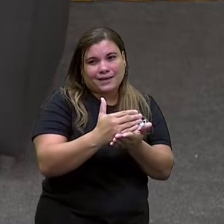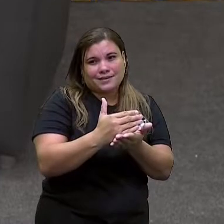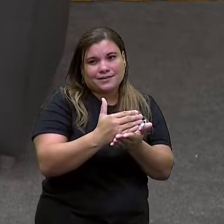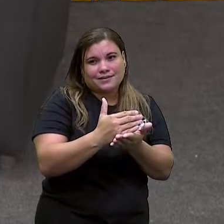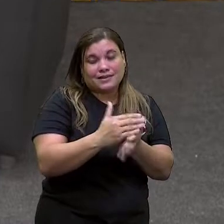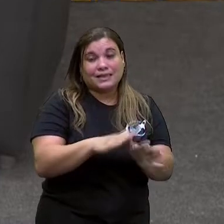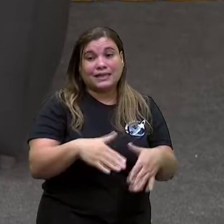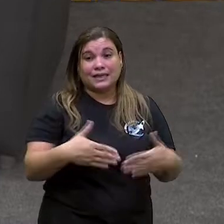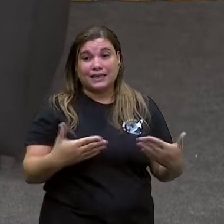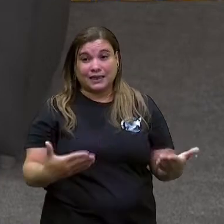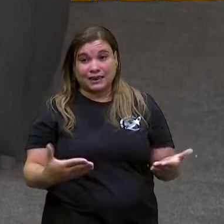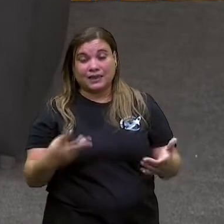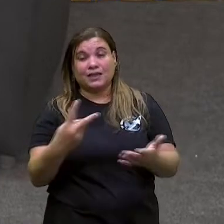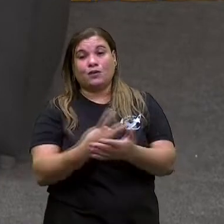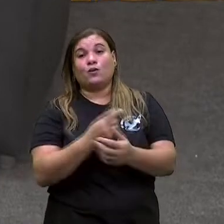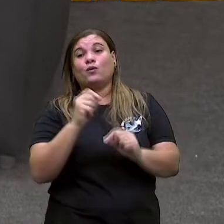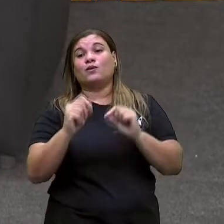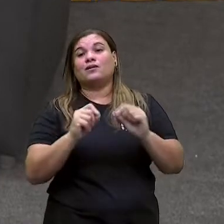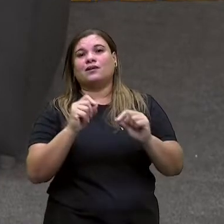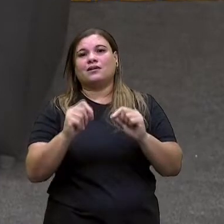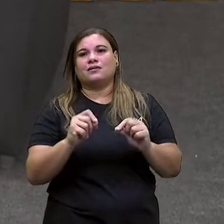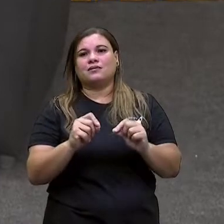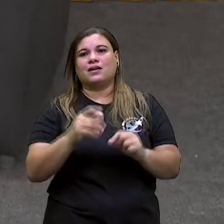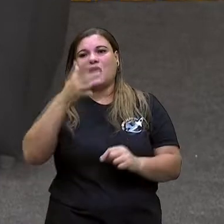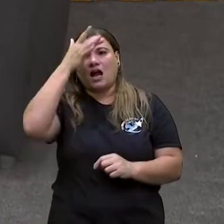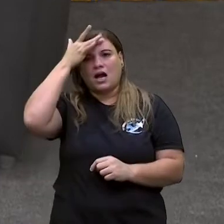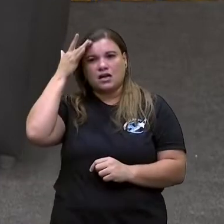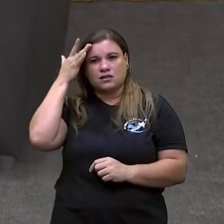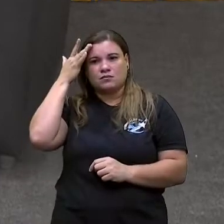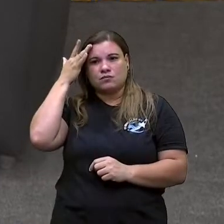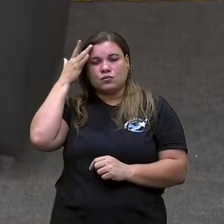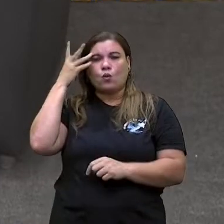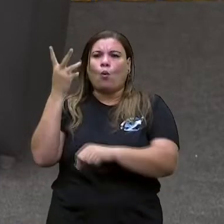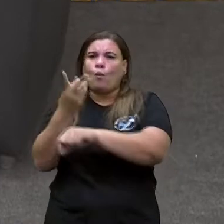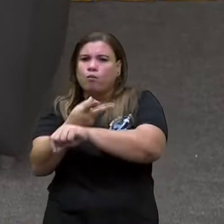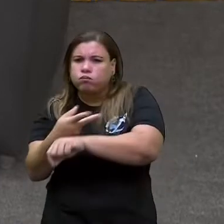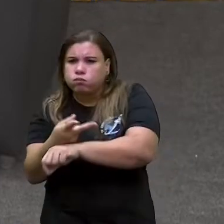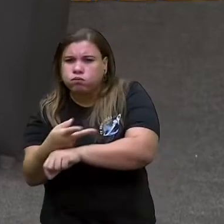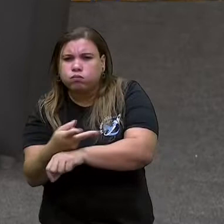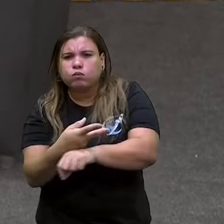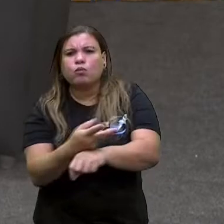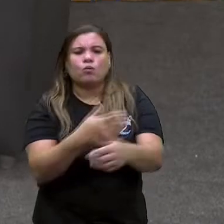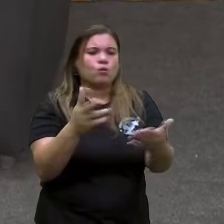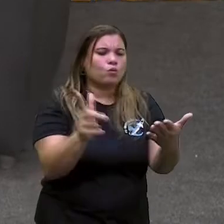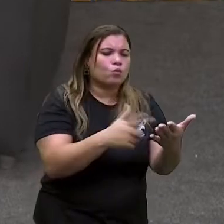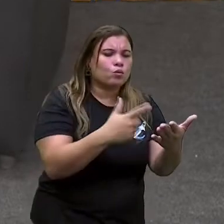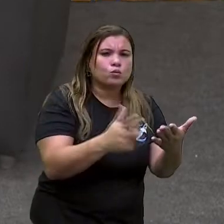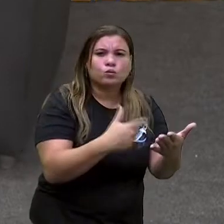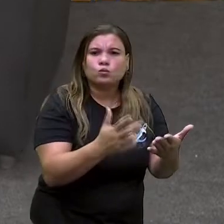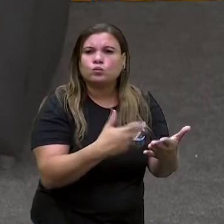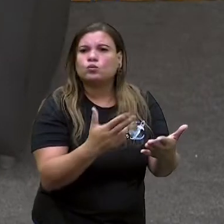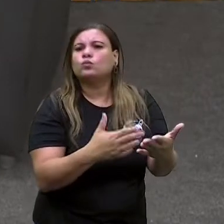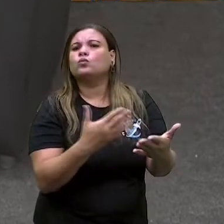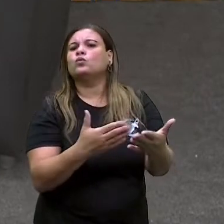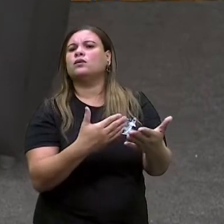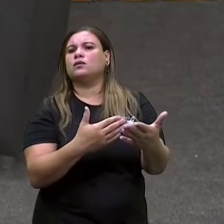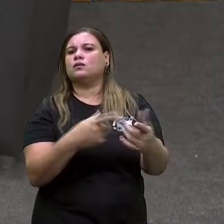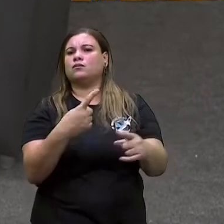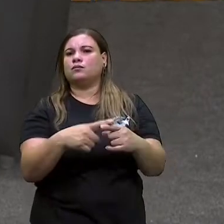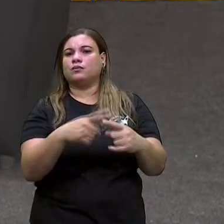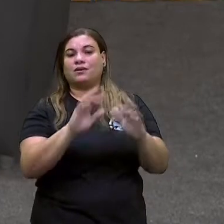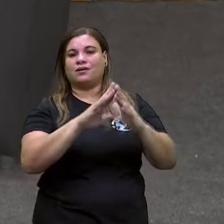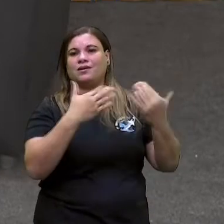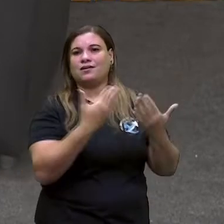leem mais do que adultos no Brasil. Qual seria o tempo ideal? Então, o tempo ideal. Estamos falando de